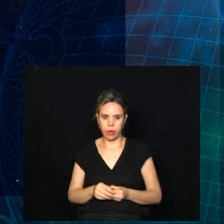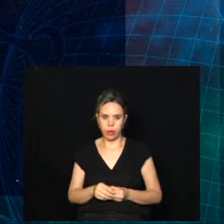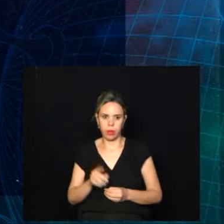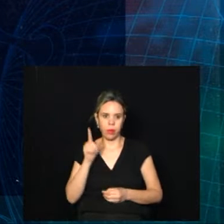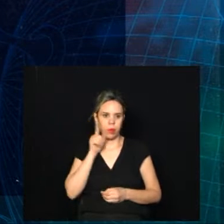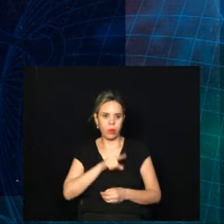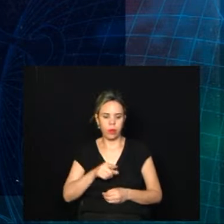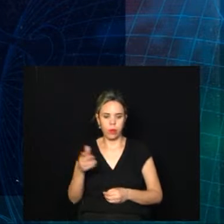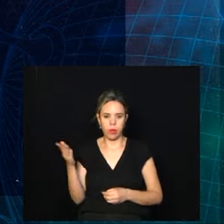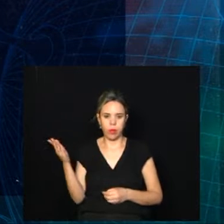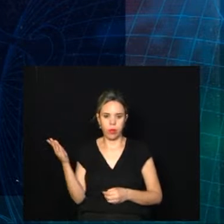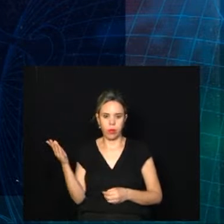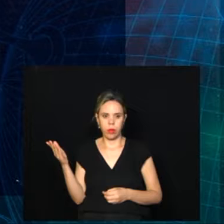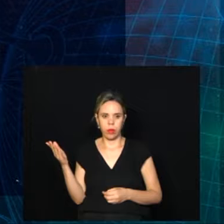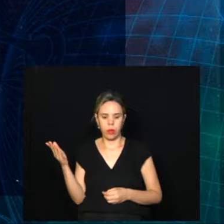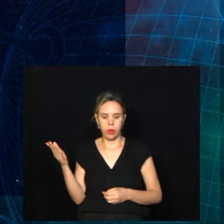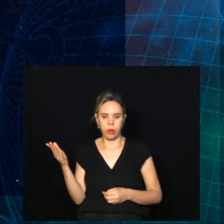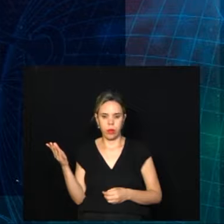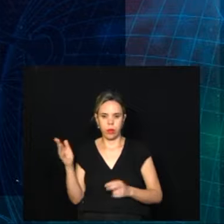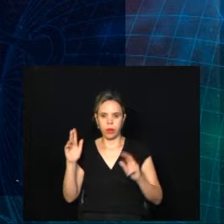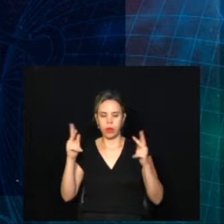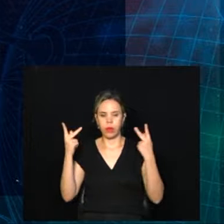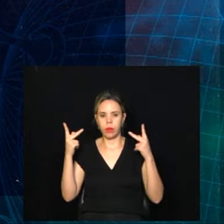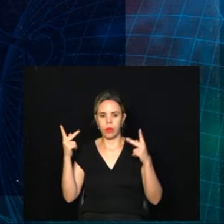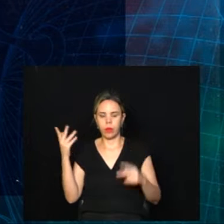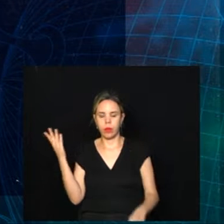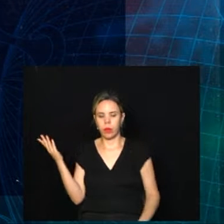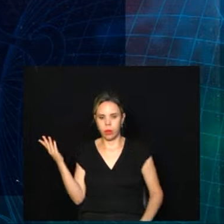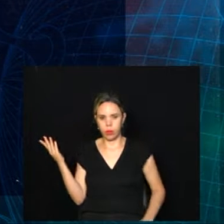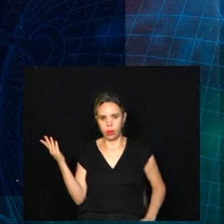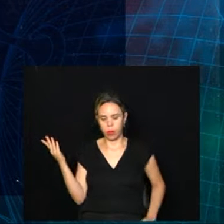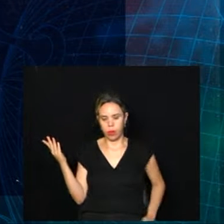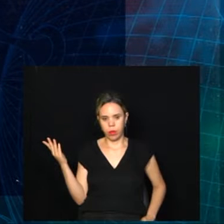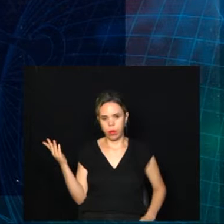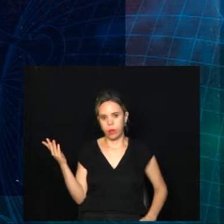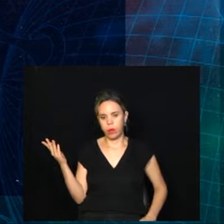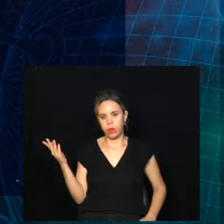30.635, Americana, 27.074, Hortolândia,